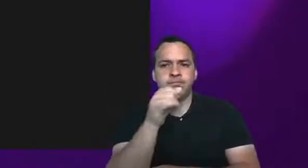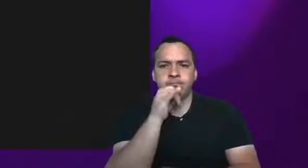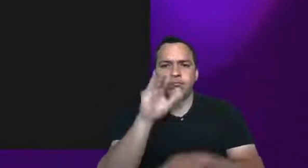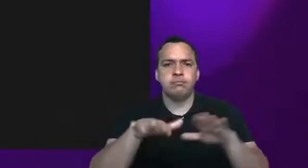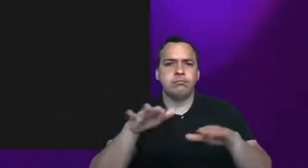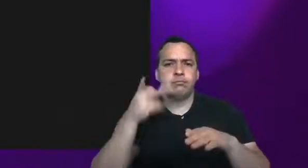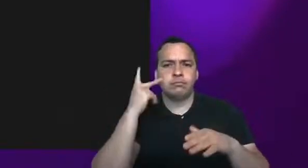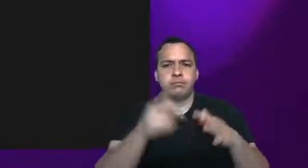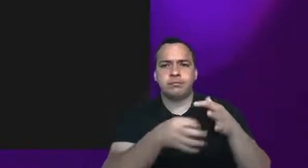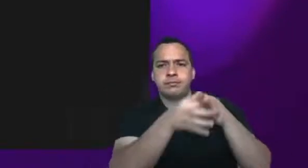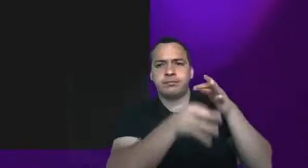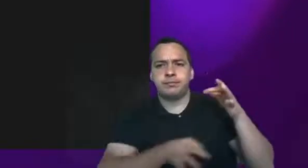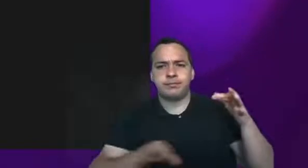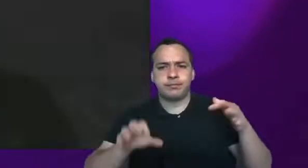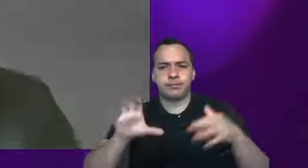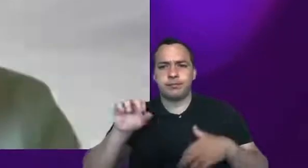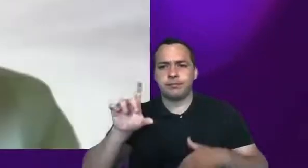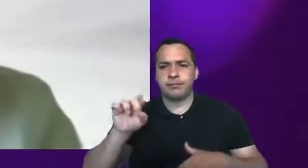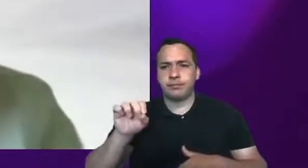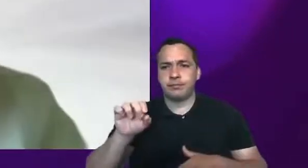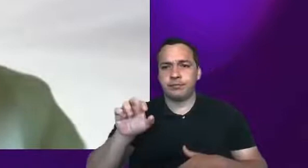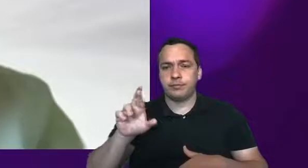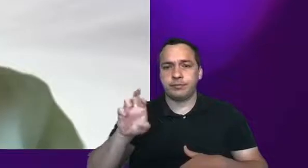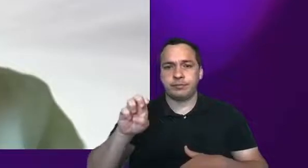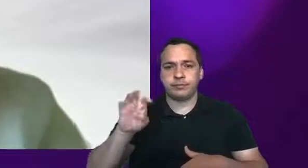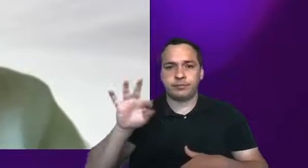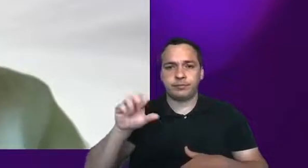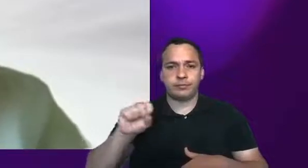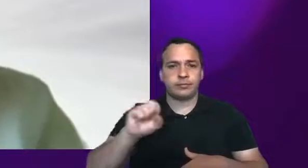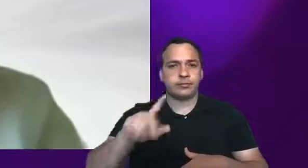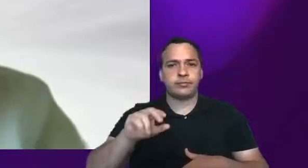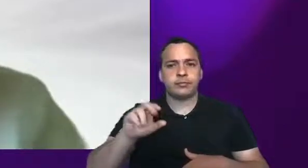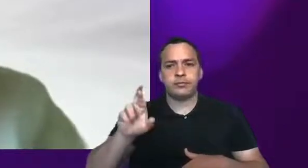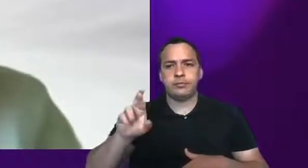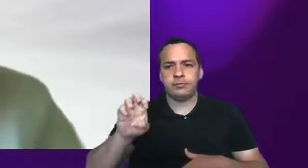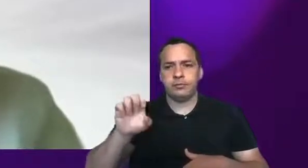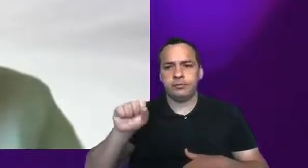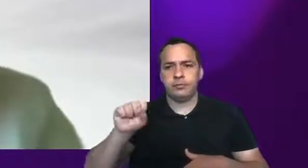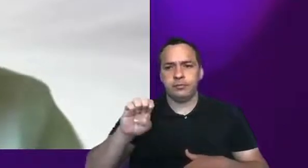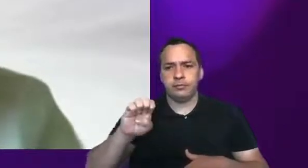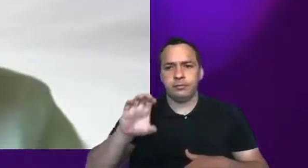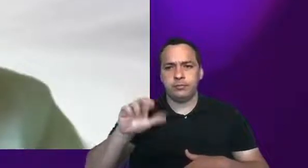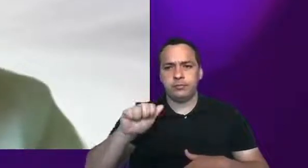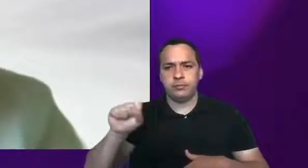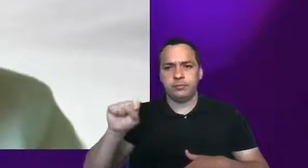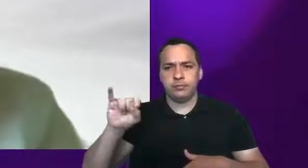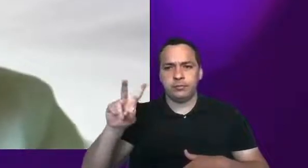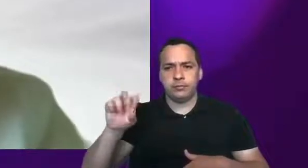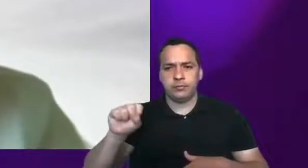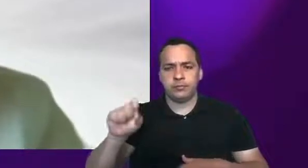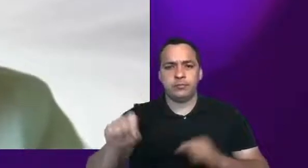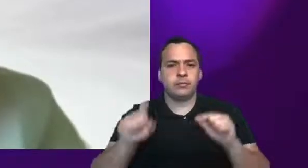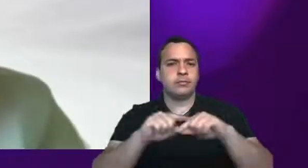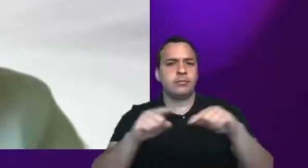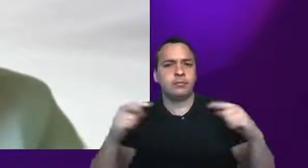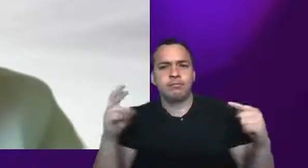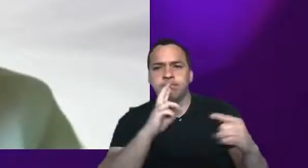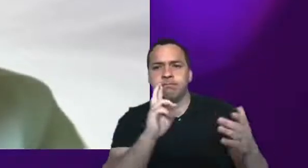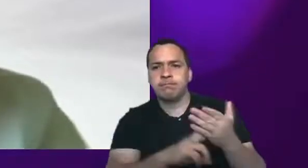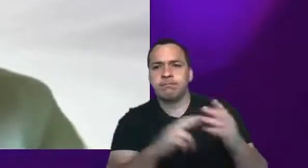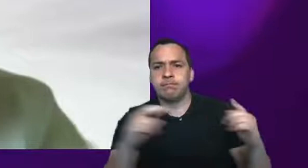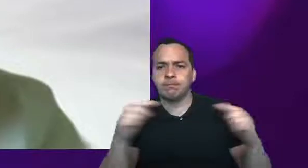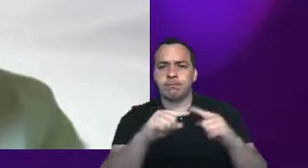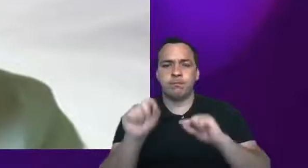coloretais não ressecáveis, na qual nós temos resultados semelhantes aos resultados de um transplante de